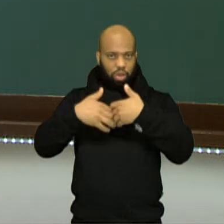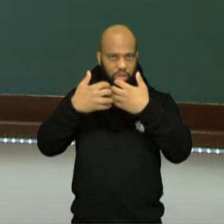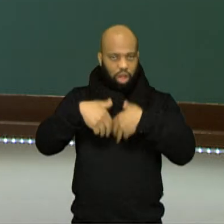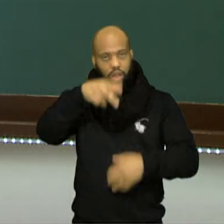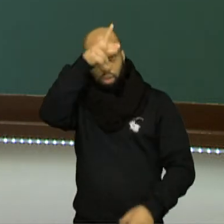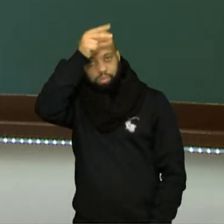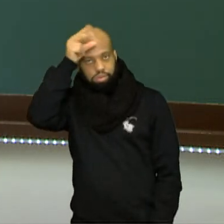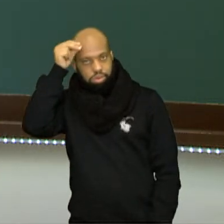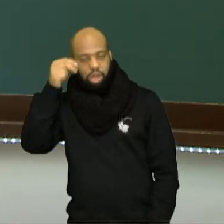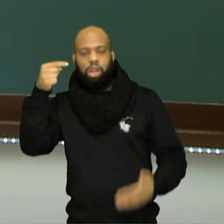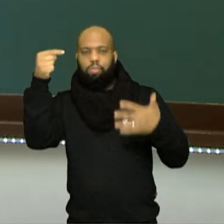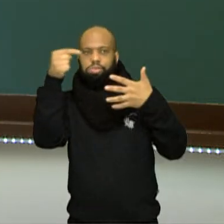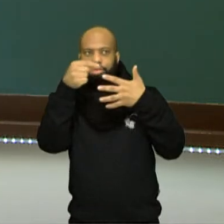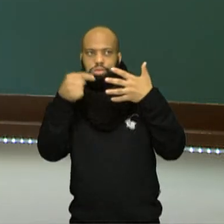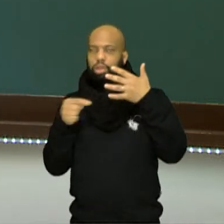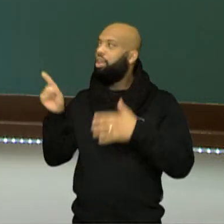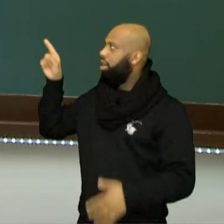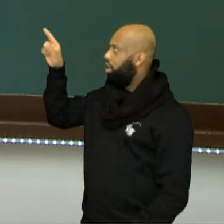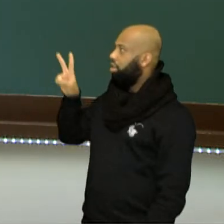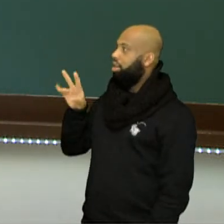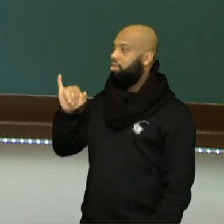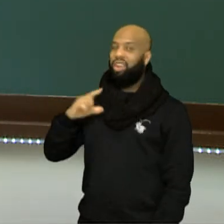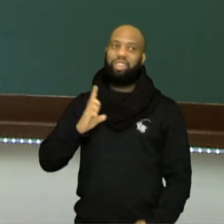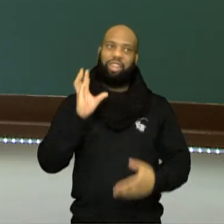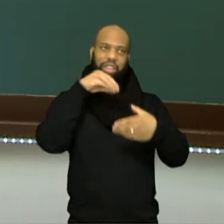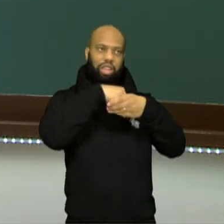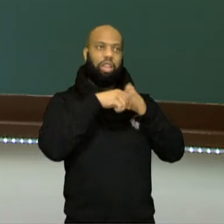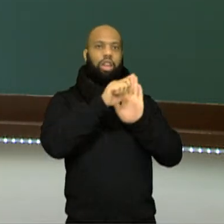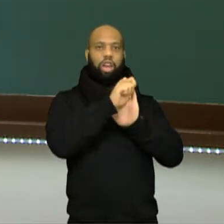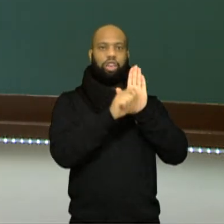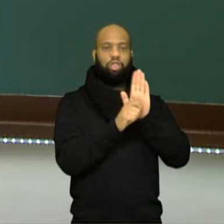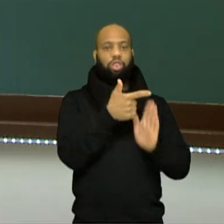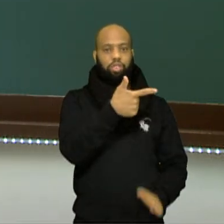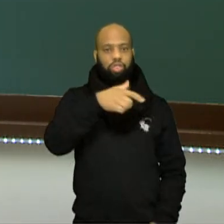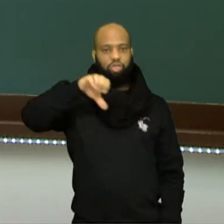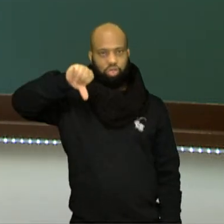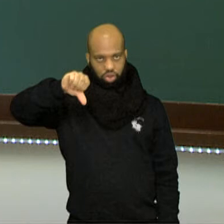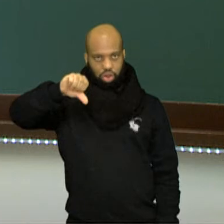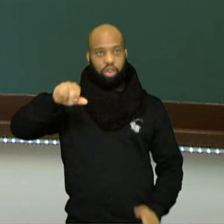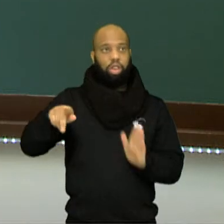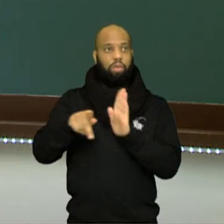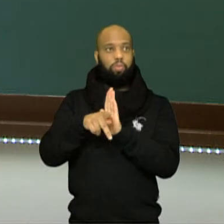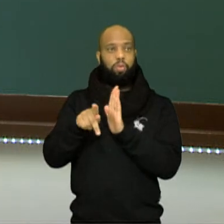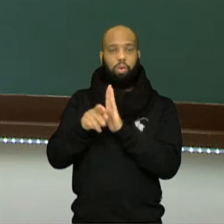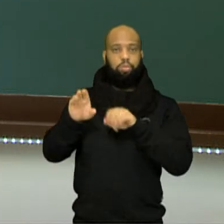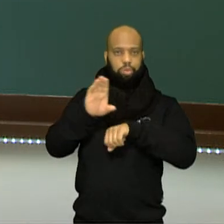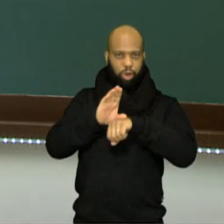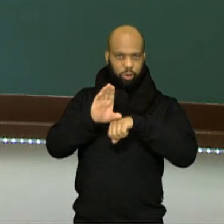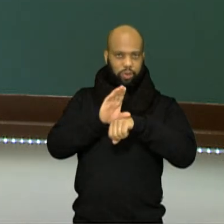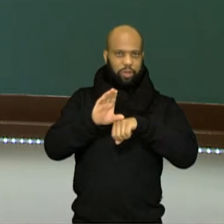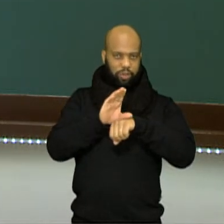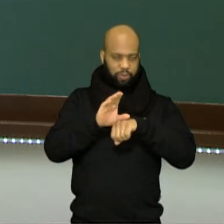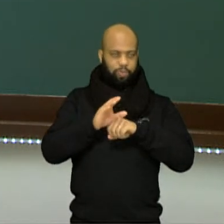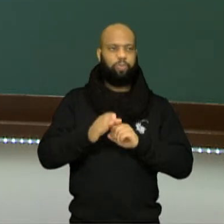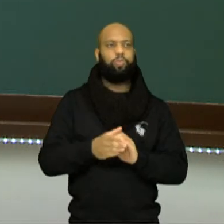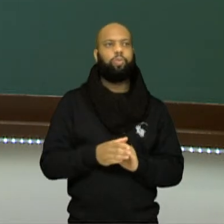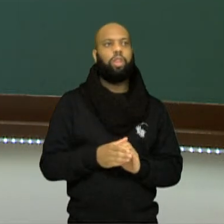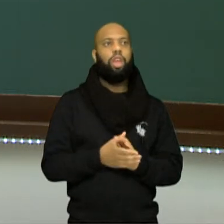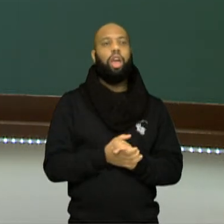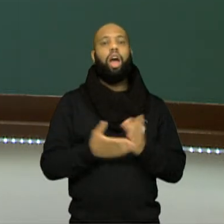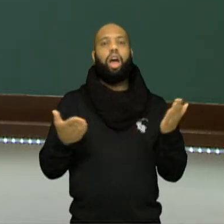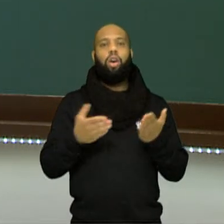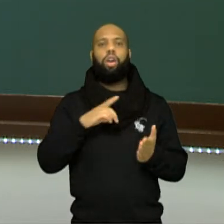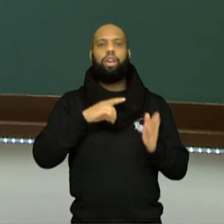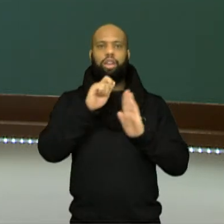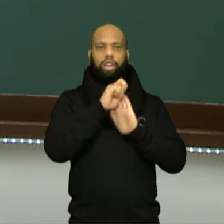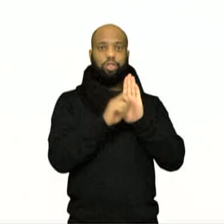esses itens essenciais vão aparecer lá no artigo 29 da Constituição. No artigo